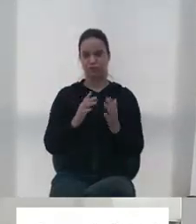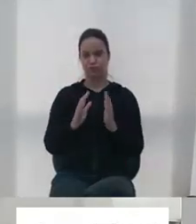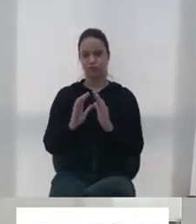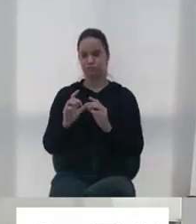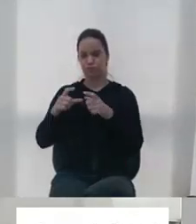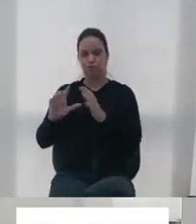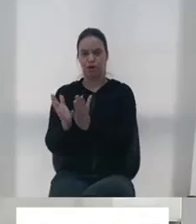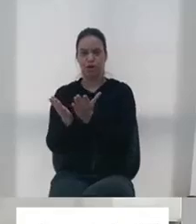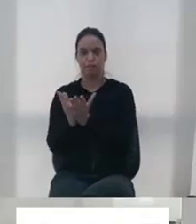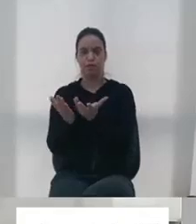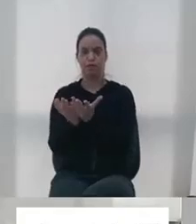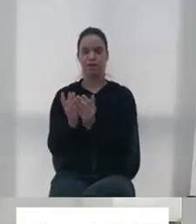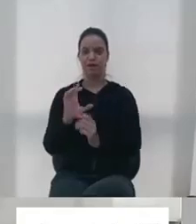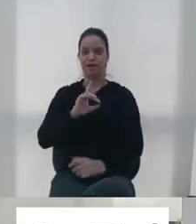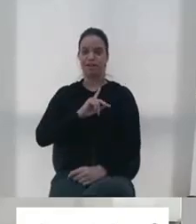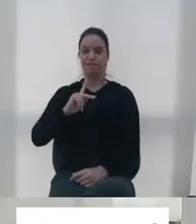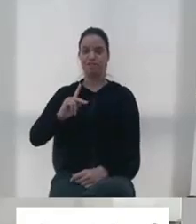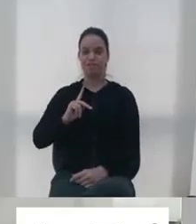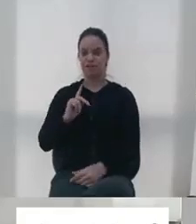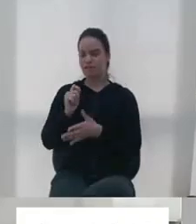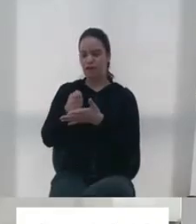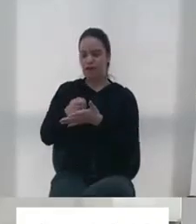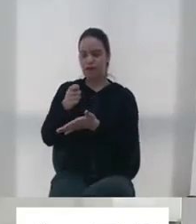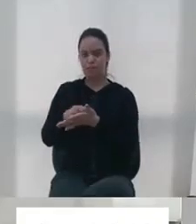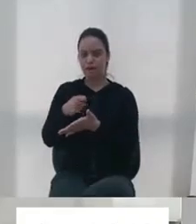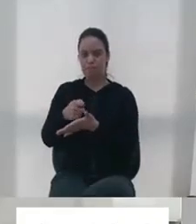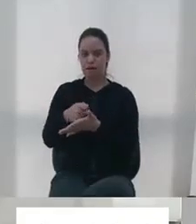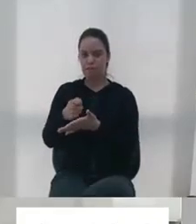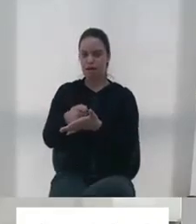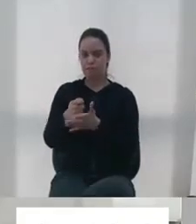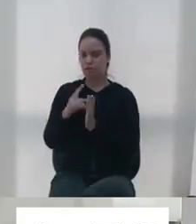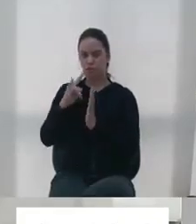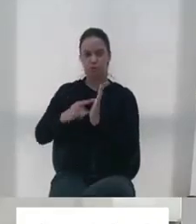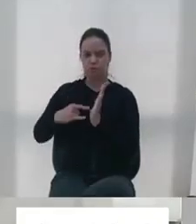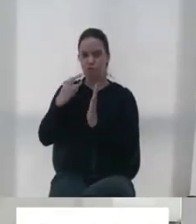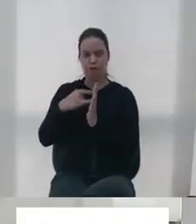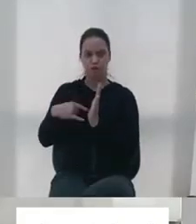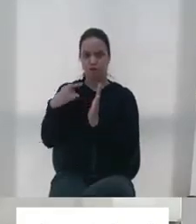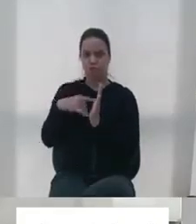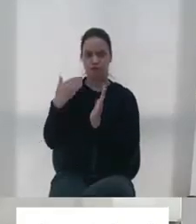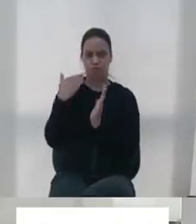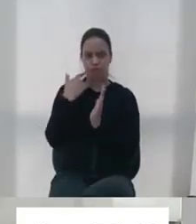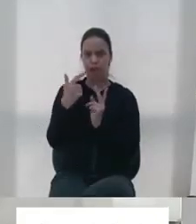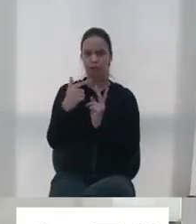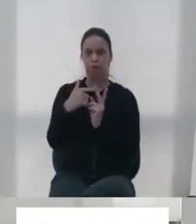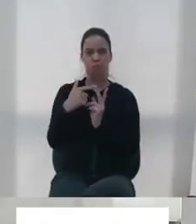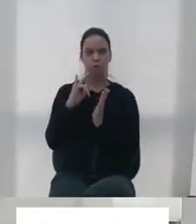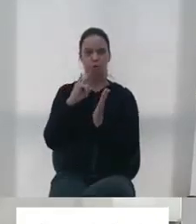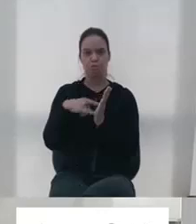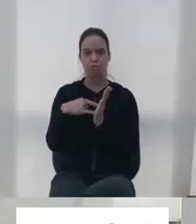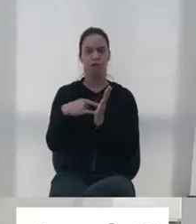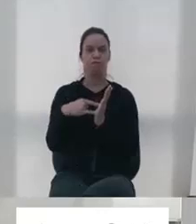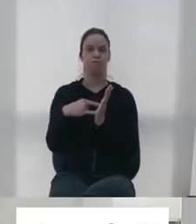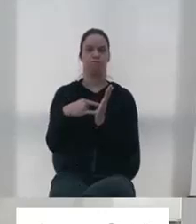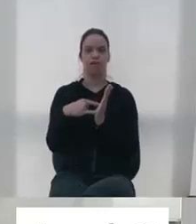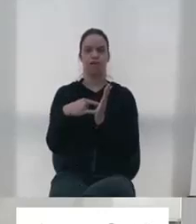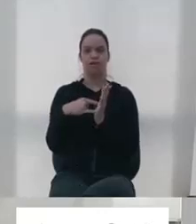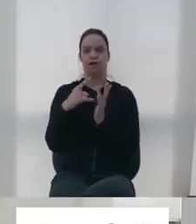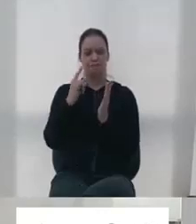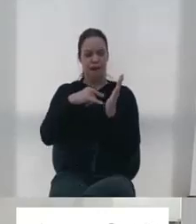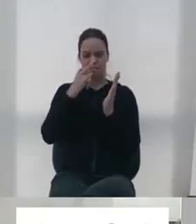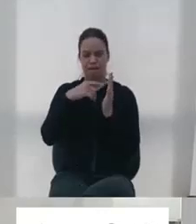exemplo, a Defensoria Pública ficar exigindo um monte de documento bancário, uma pilha